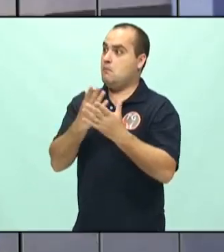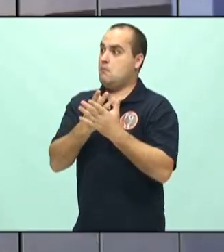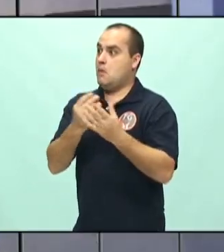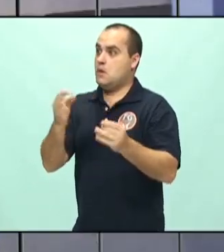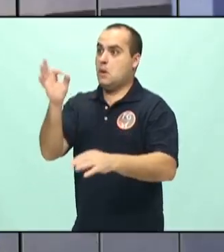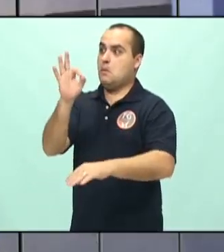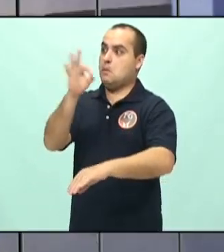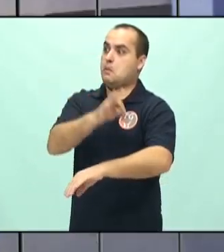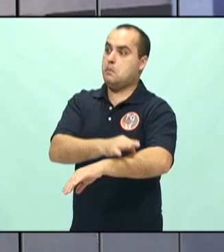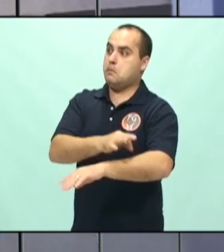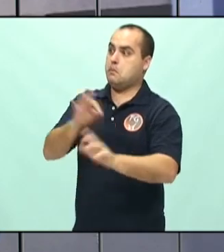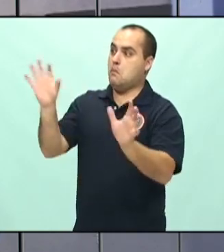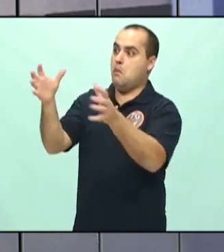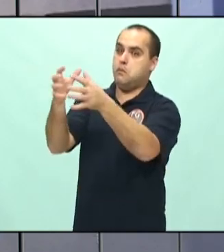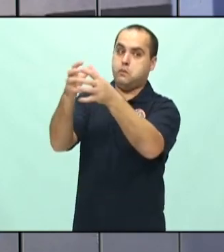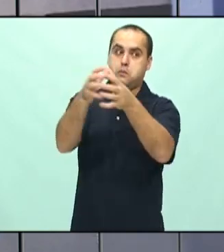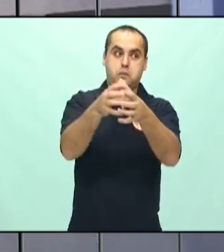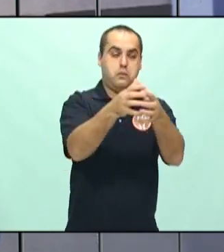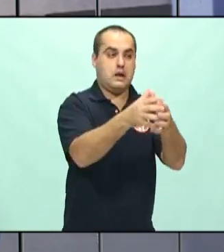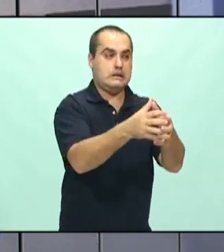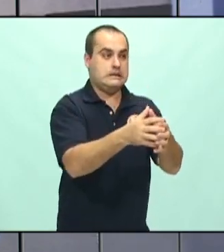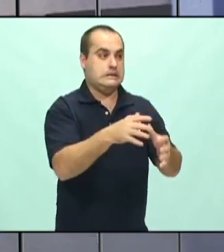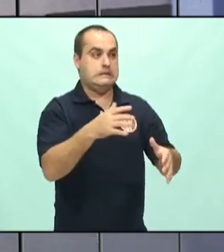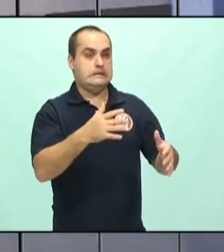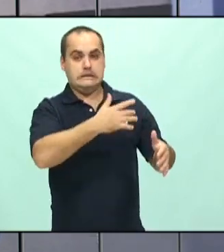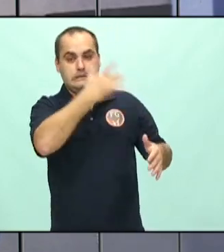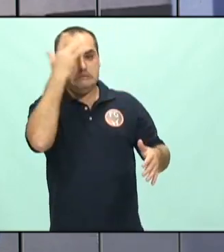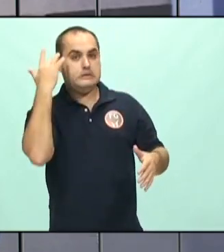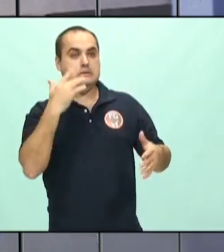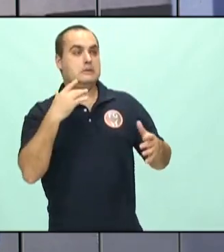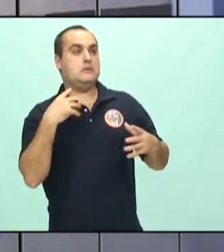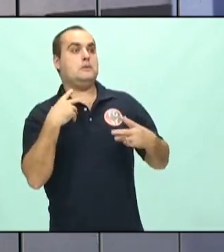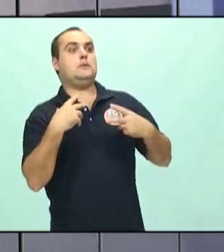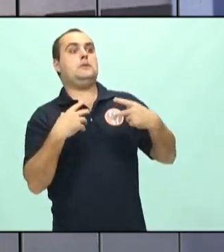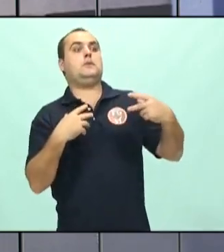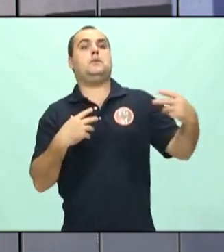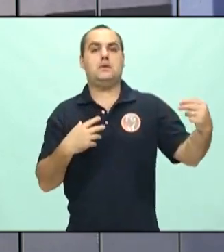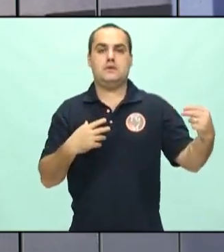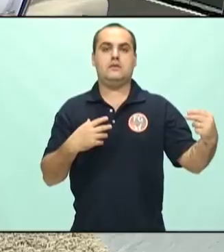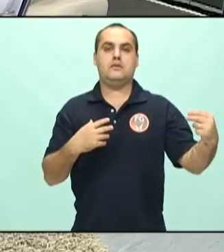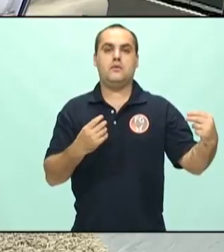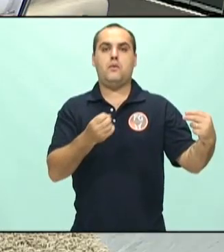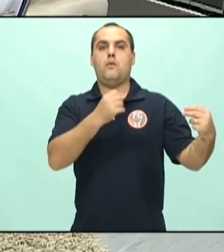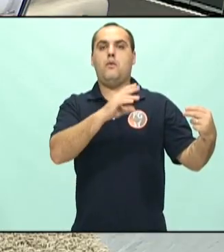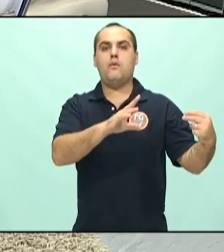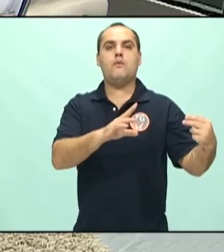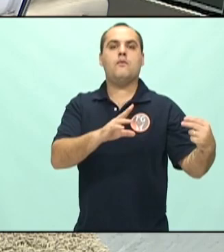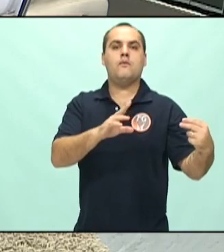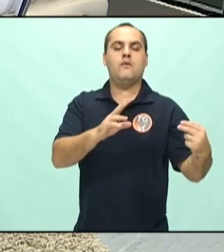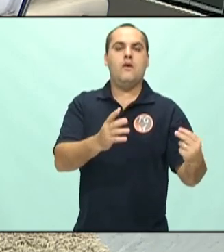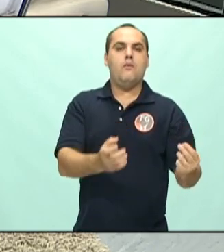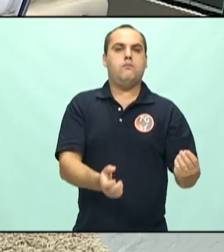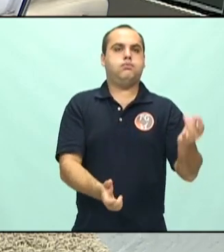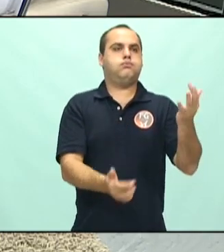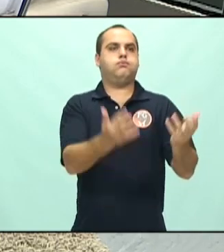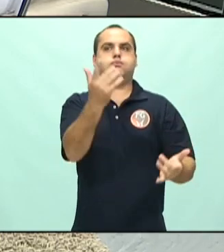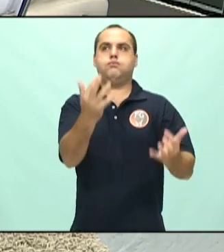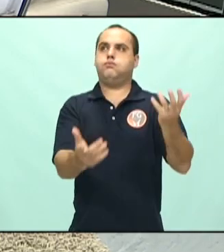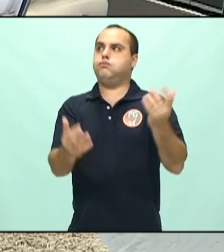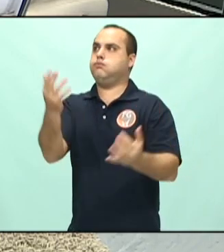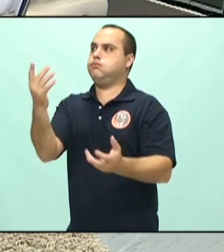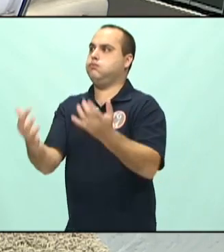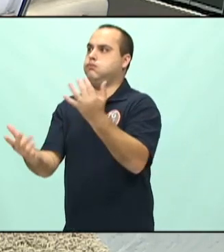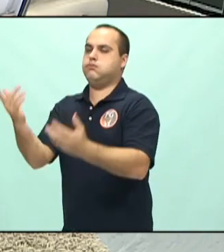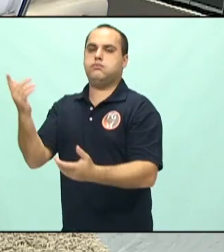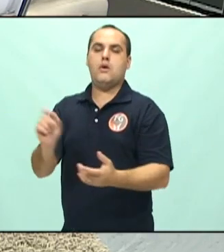e e tem a execução nem a execução da abelha é uma matança que volta a colocar fogo né e toca fogo a do